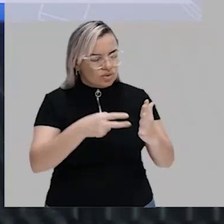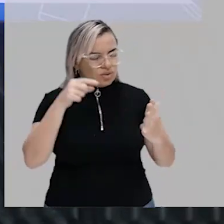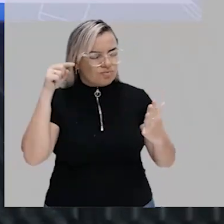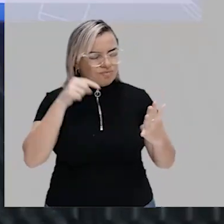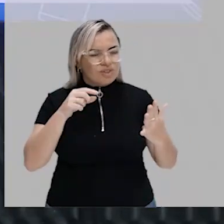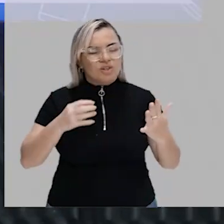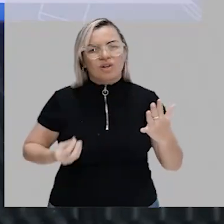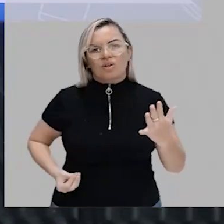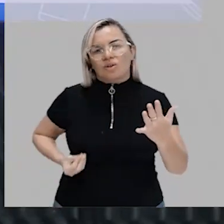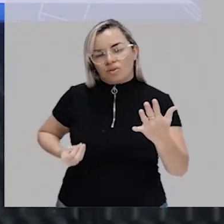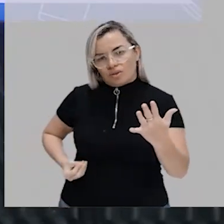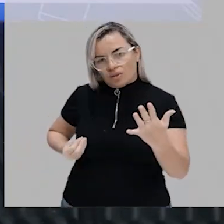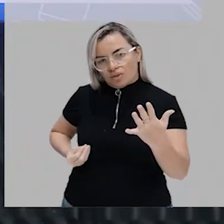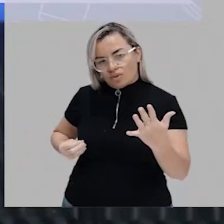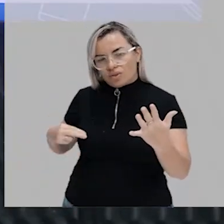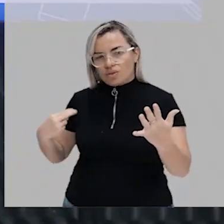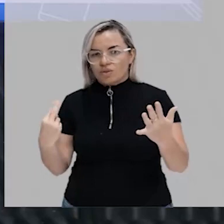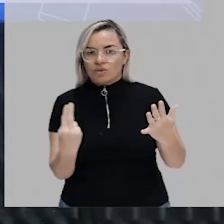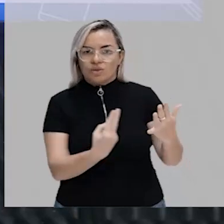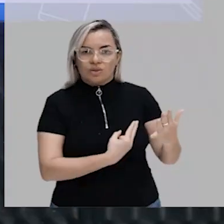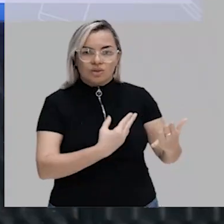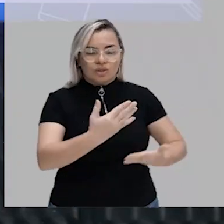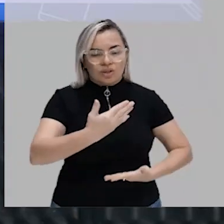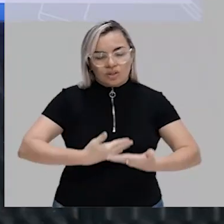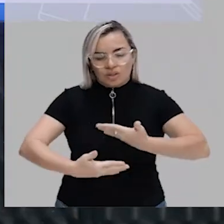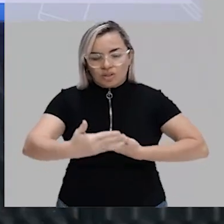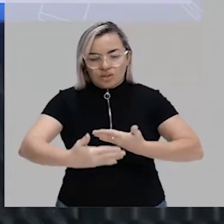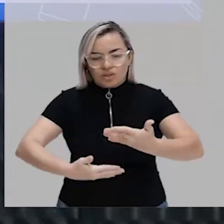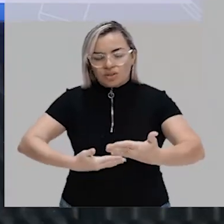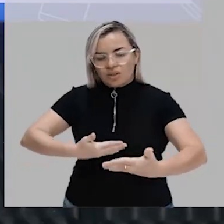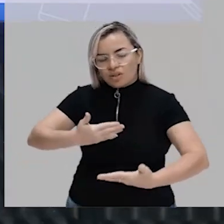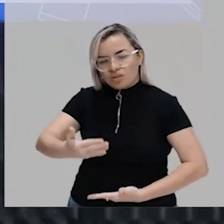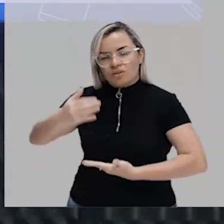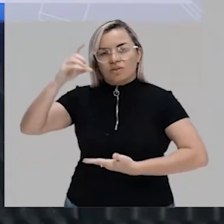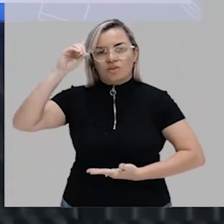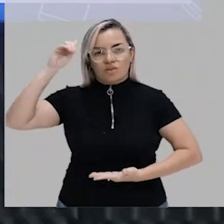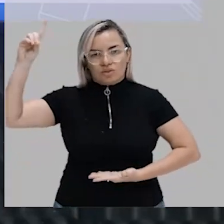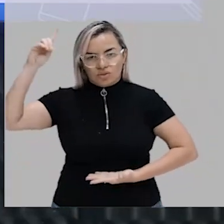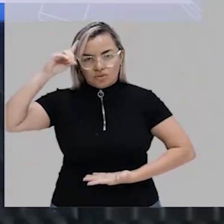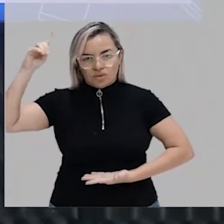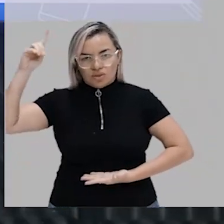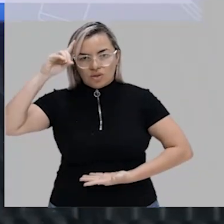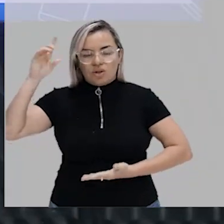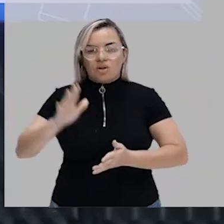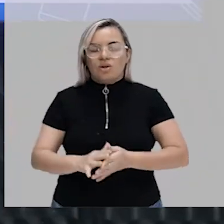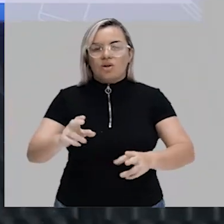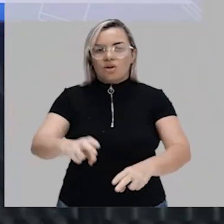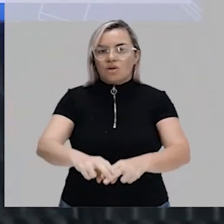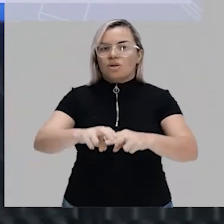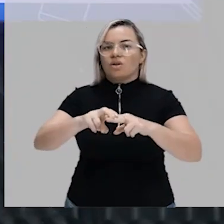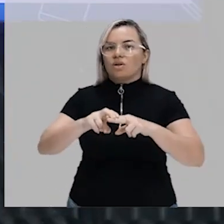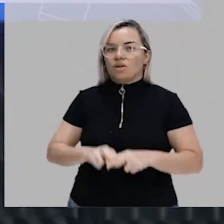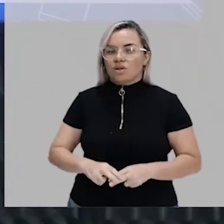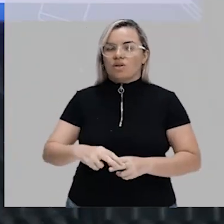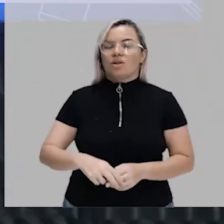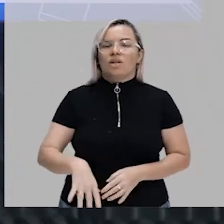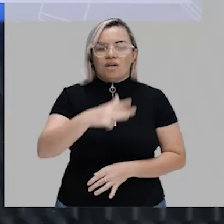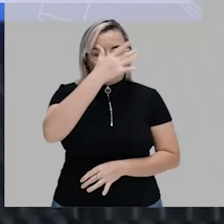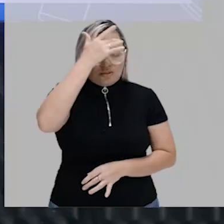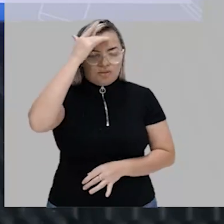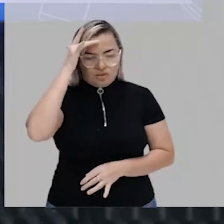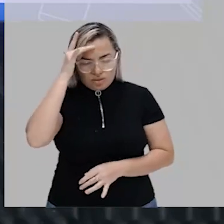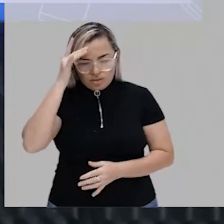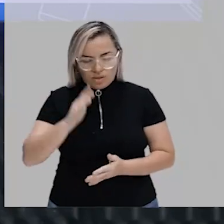nossa vida, para as nossas relações do cotidiano. E por isso o ser humano desenvolveu a sua inteligência